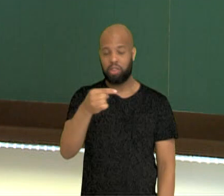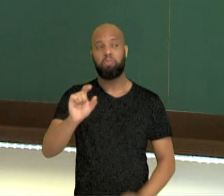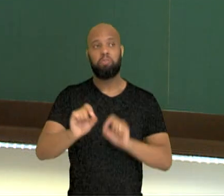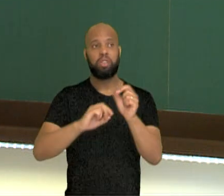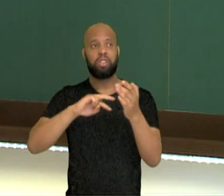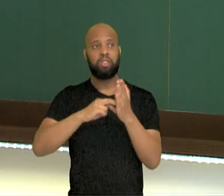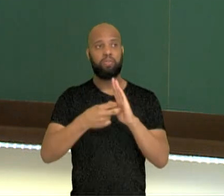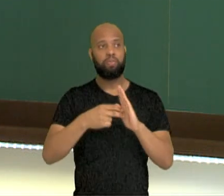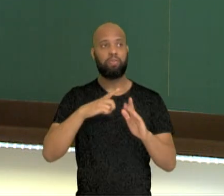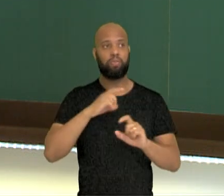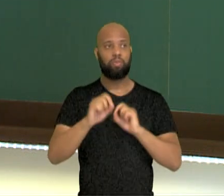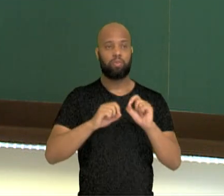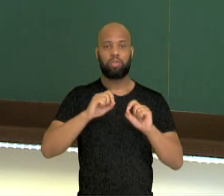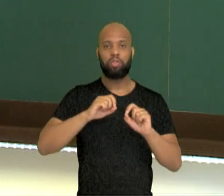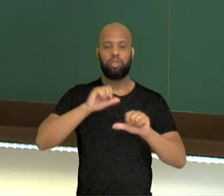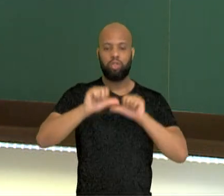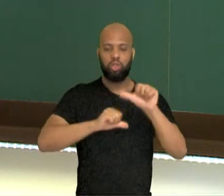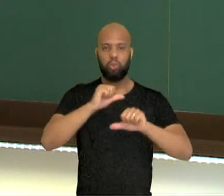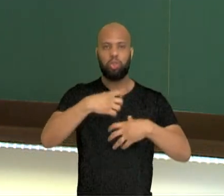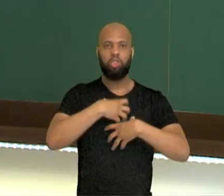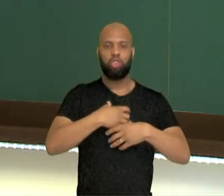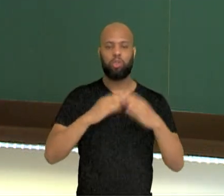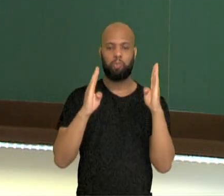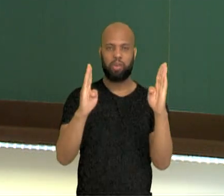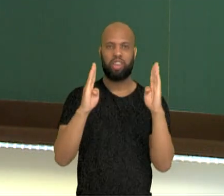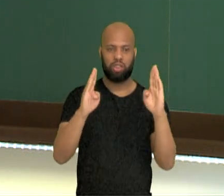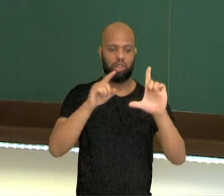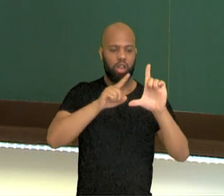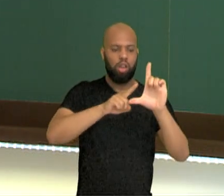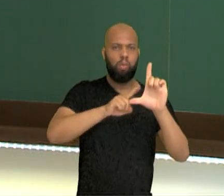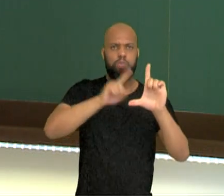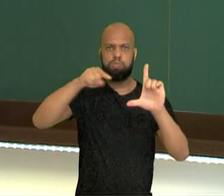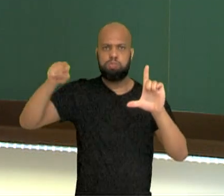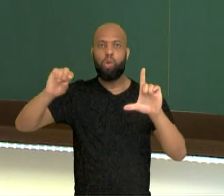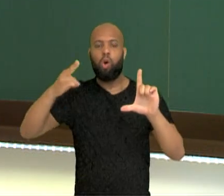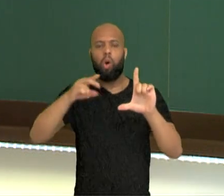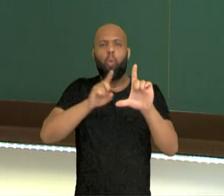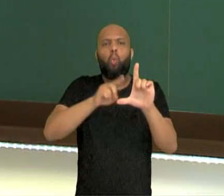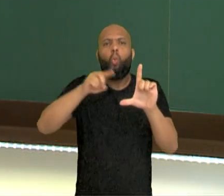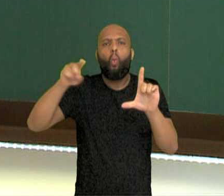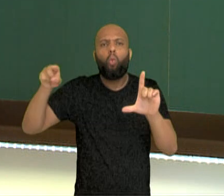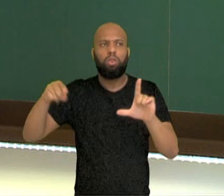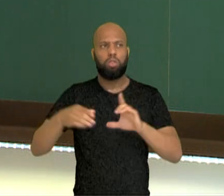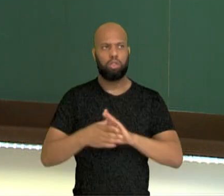negativo, eu tenho essa alteração aqui no período, o período ele foi diminuído.